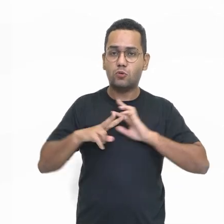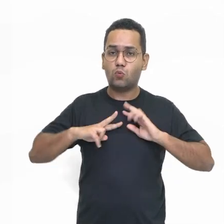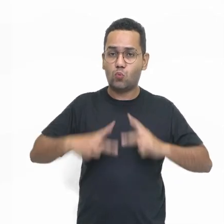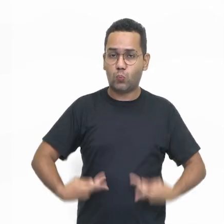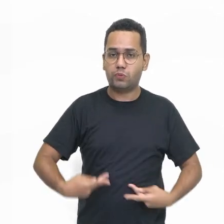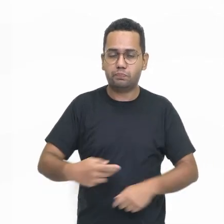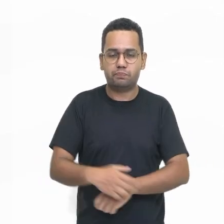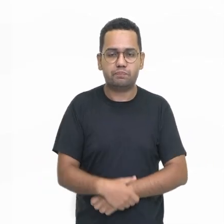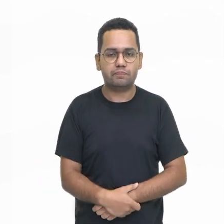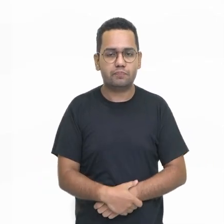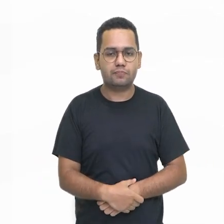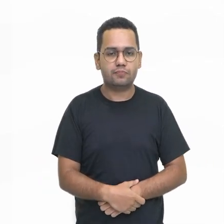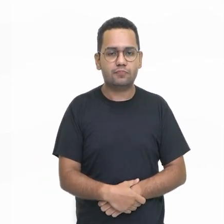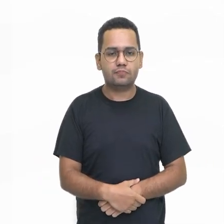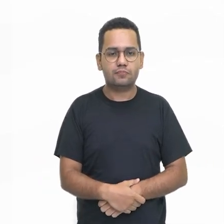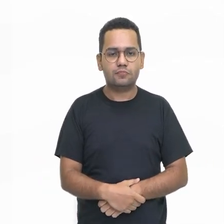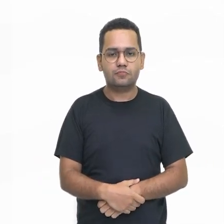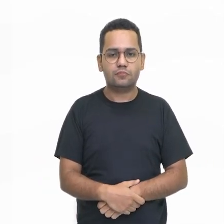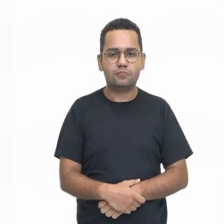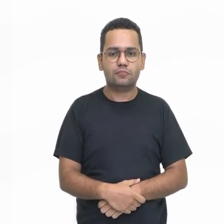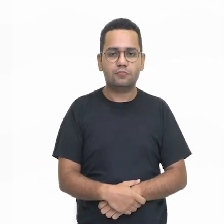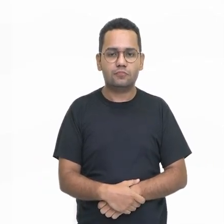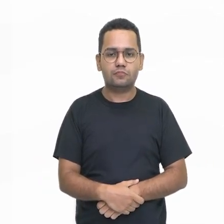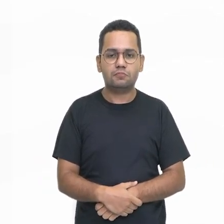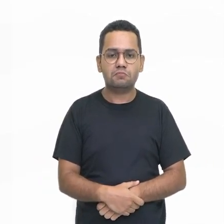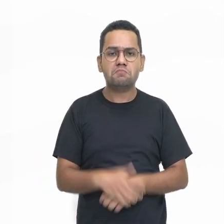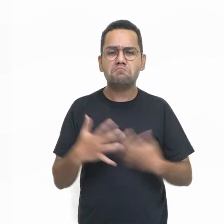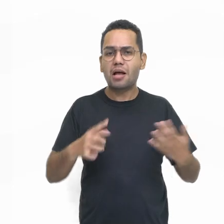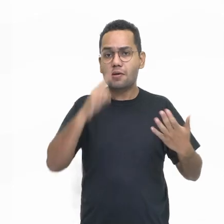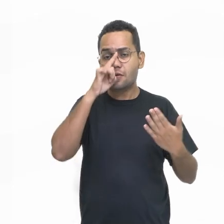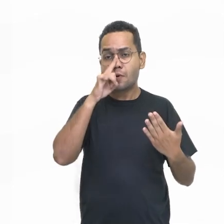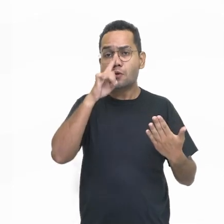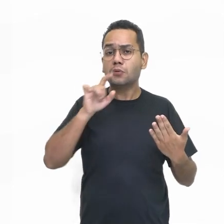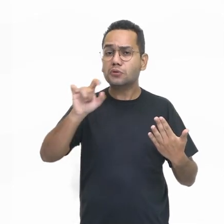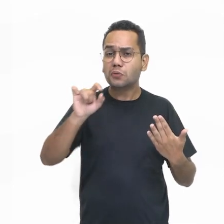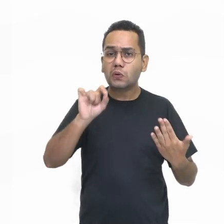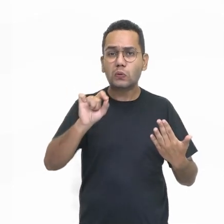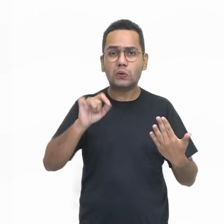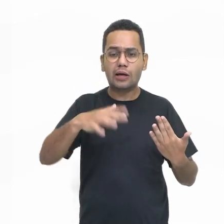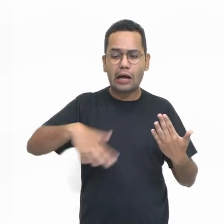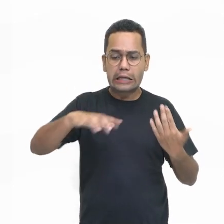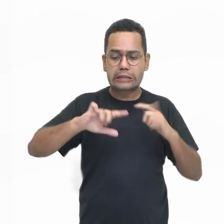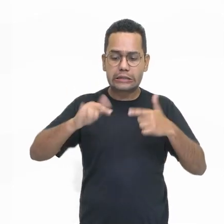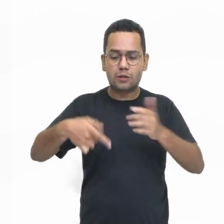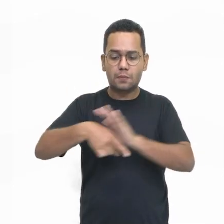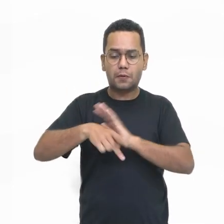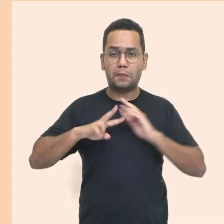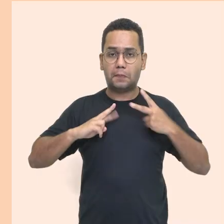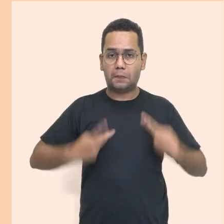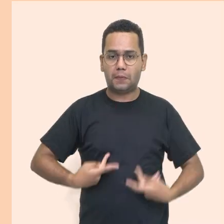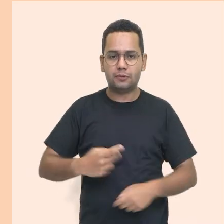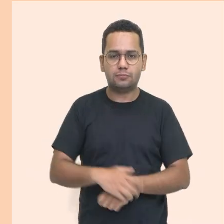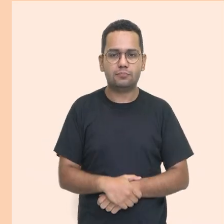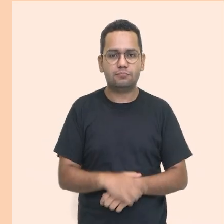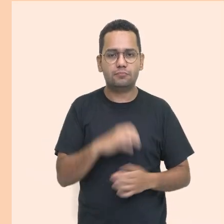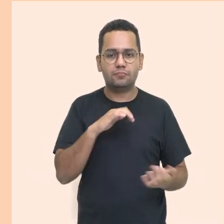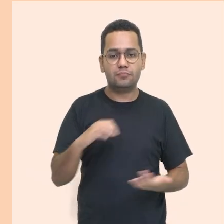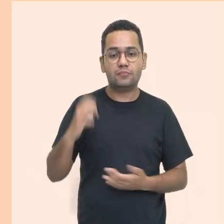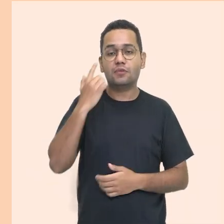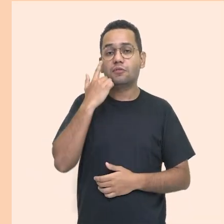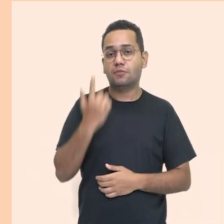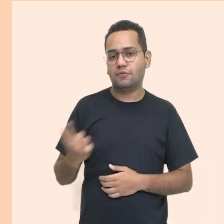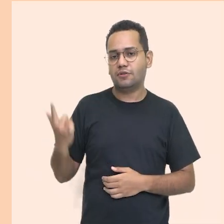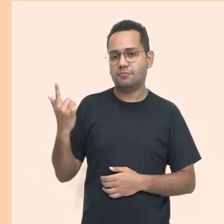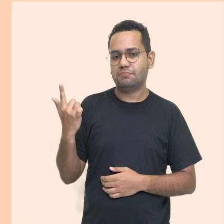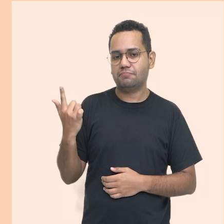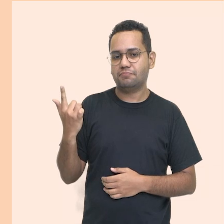essas ameaças simplesmente são a partir da ação do homem dentro desse bioma. Características